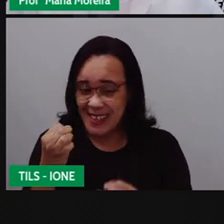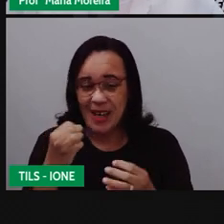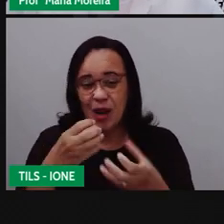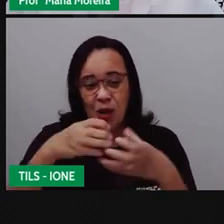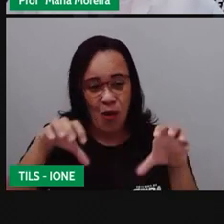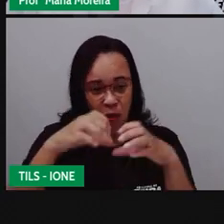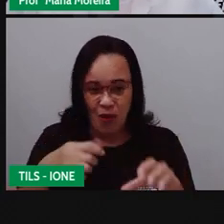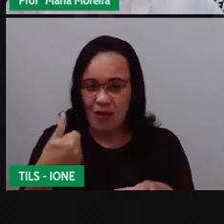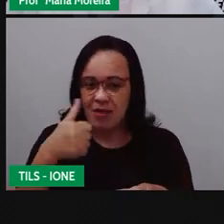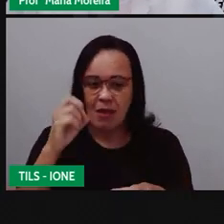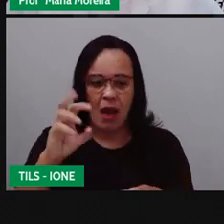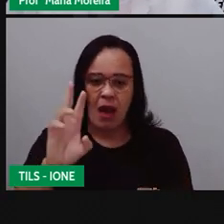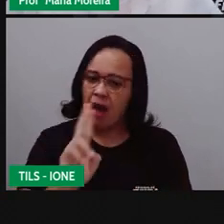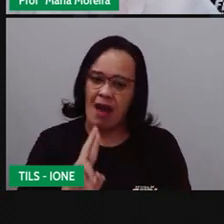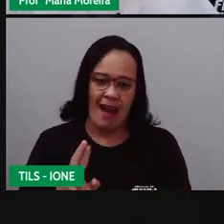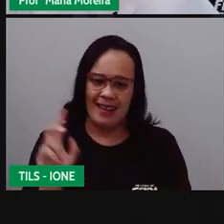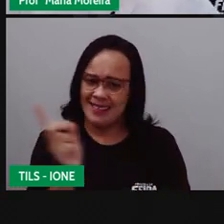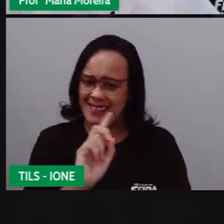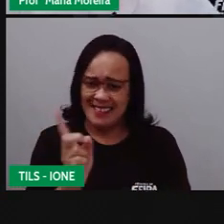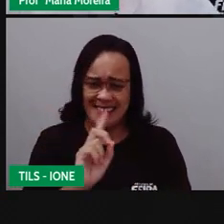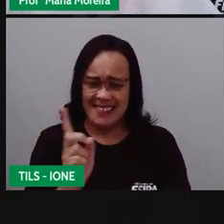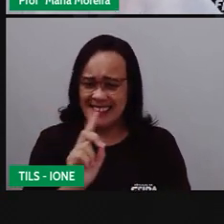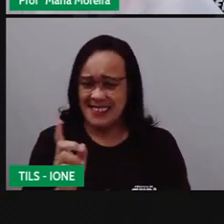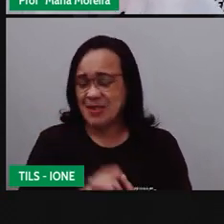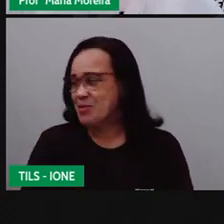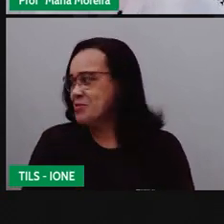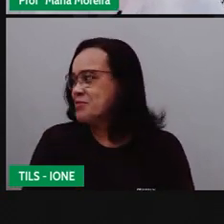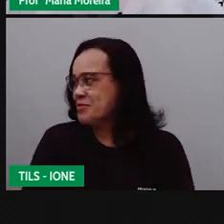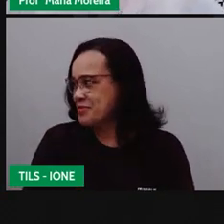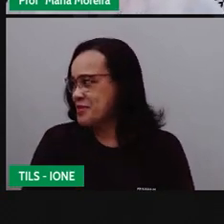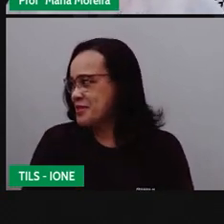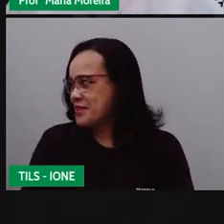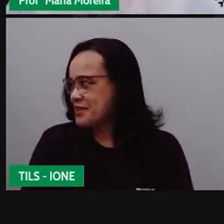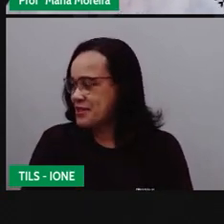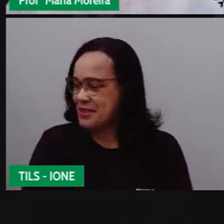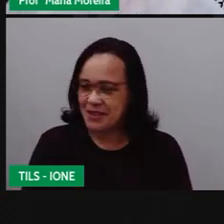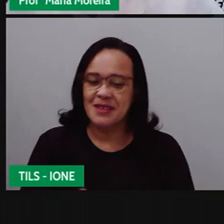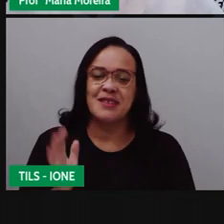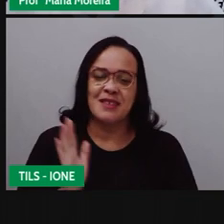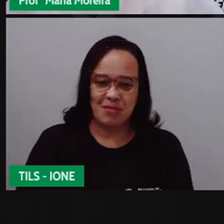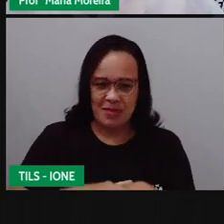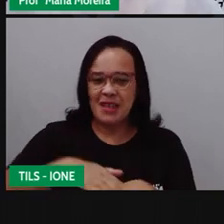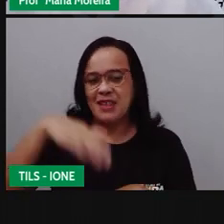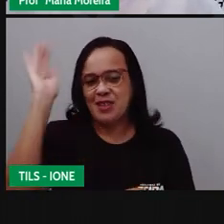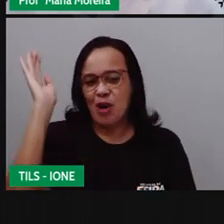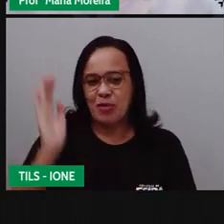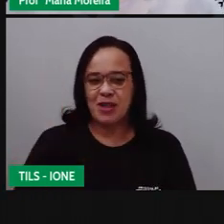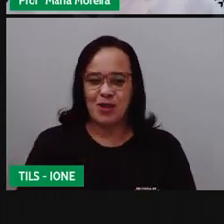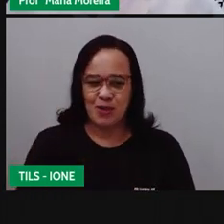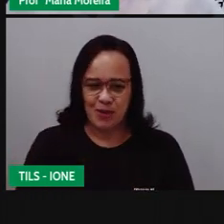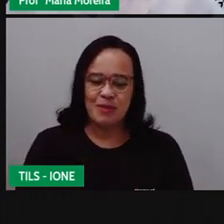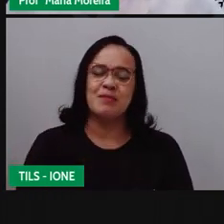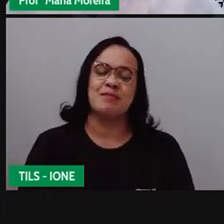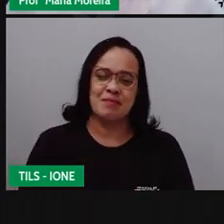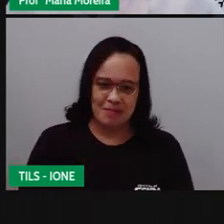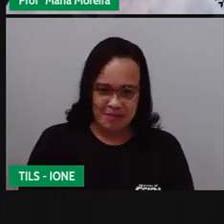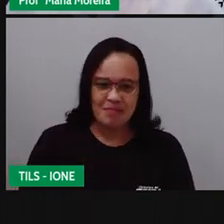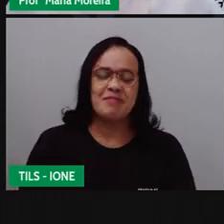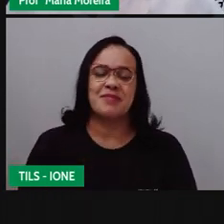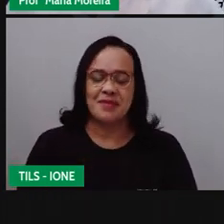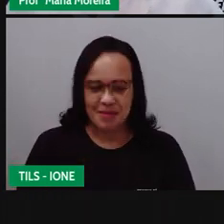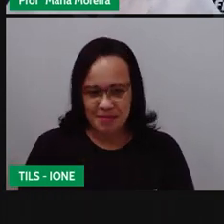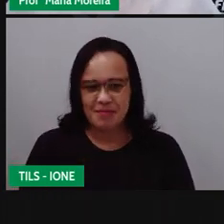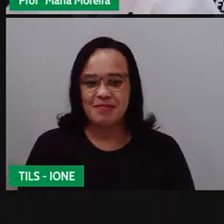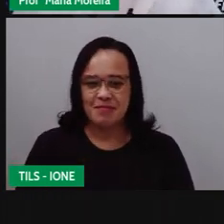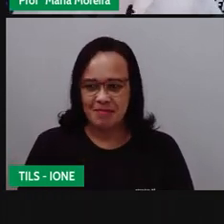Então, 30 ovos agora, não sei na sua rua lá, mas na minha tá o quê? 14, 13 reais nessa pegada aí, já